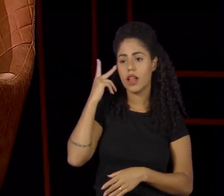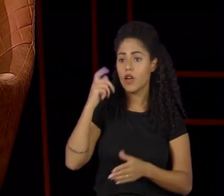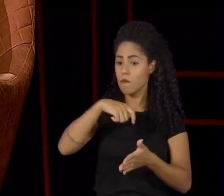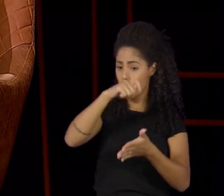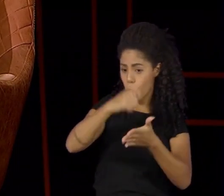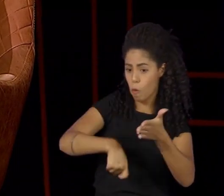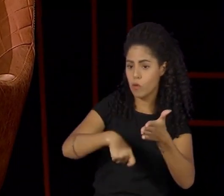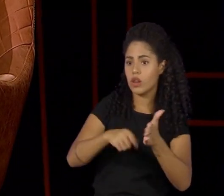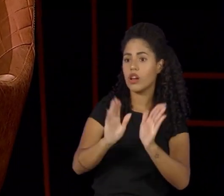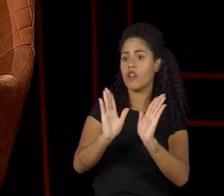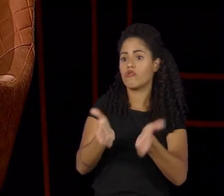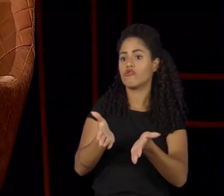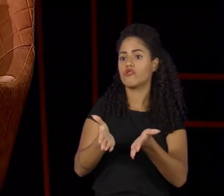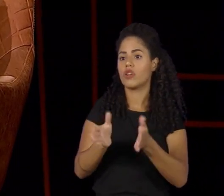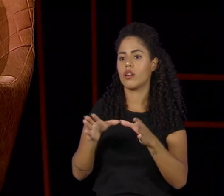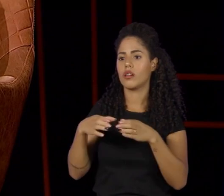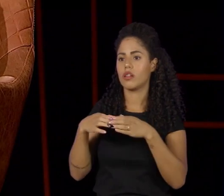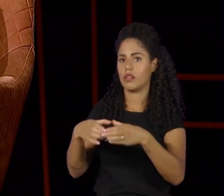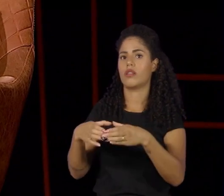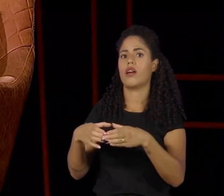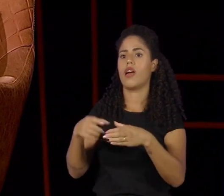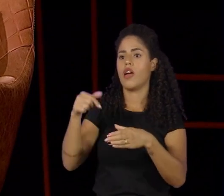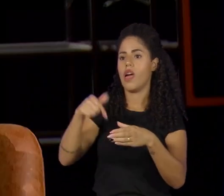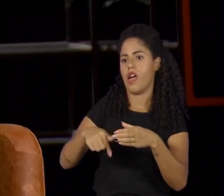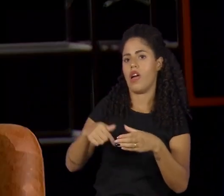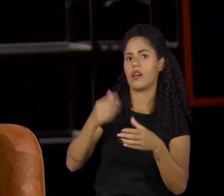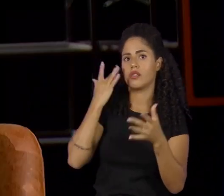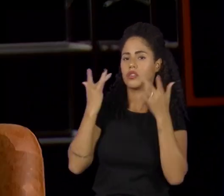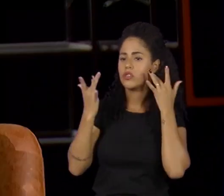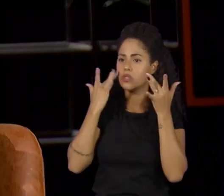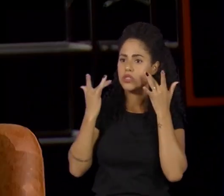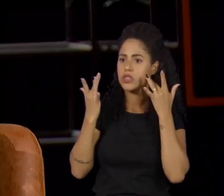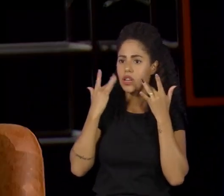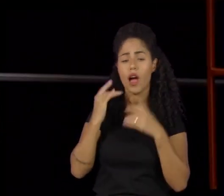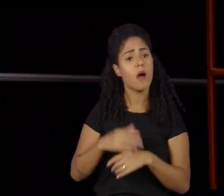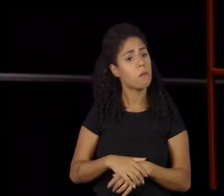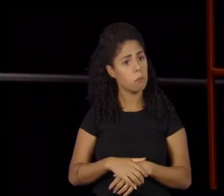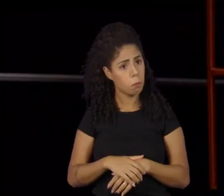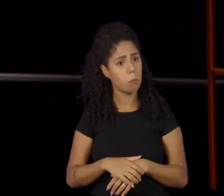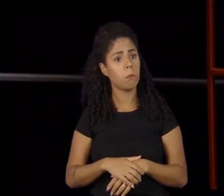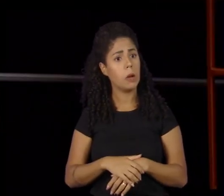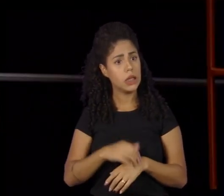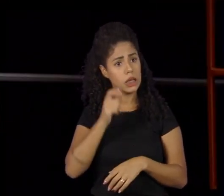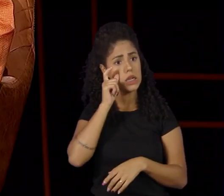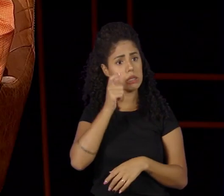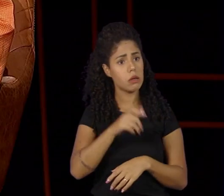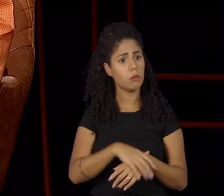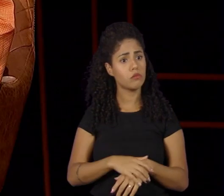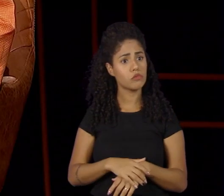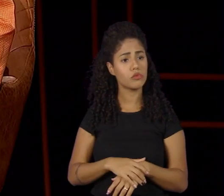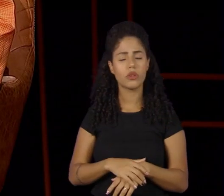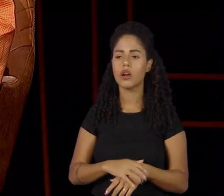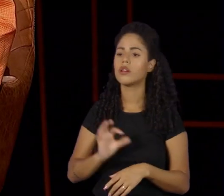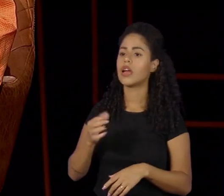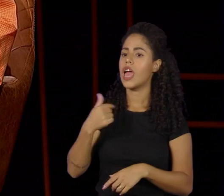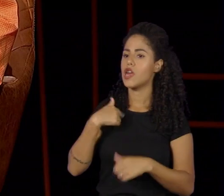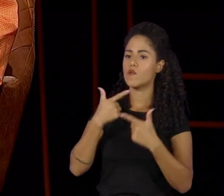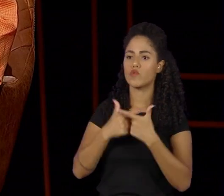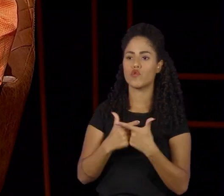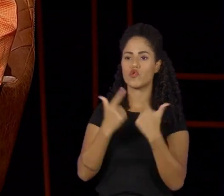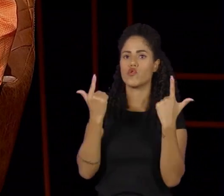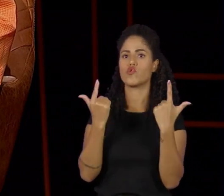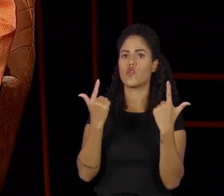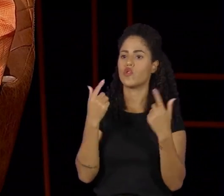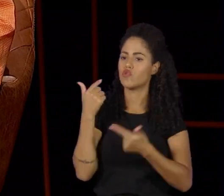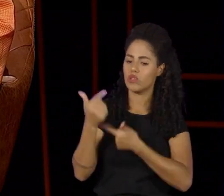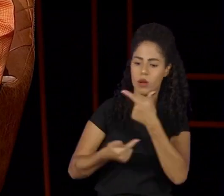contratado pela companhia da Cleidiáconis, cara. Olha. A coisa foi, por isso é isso que eu estava te falando antes. Eu tive a sorte de trabalhar